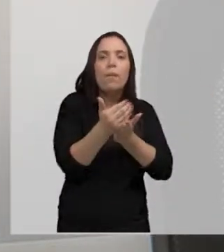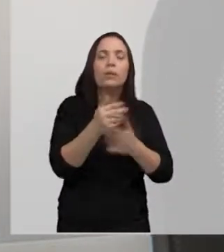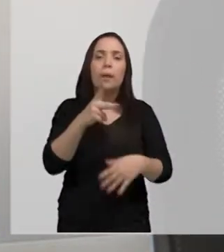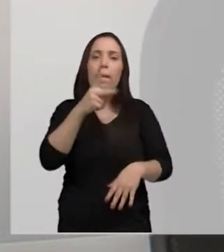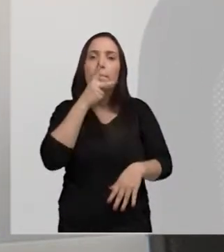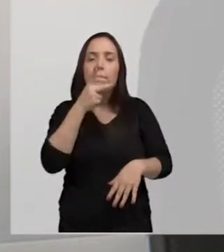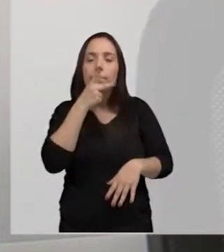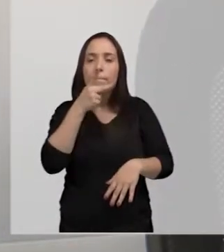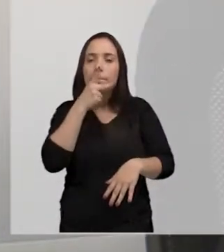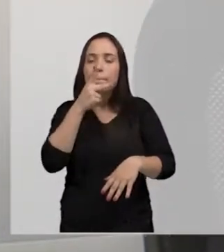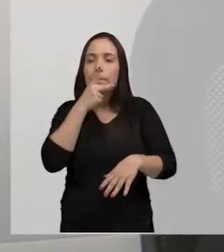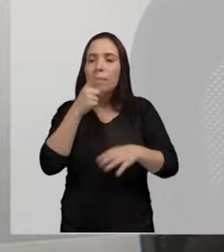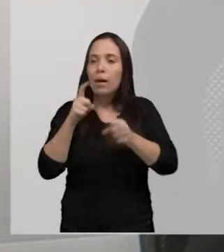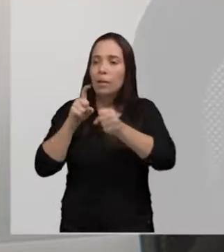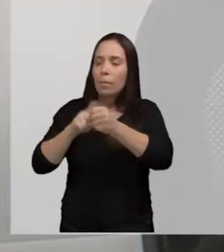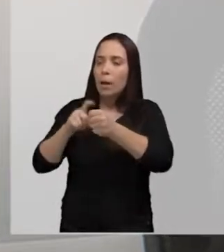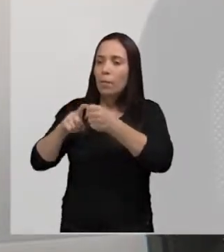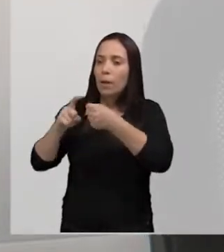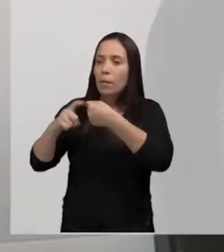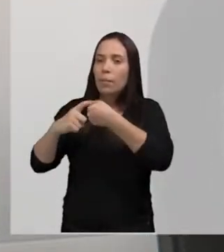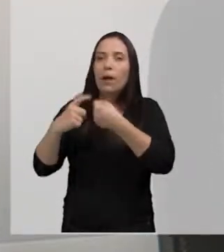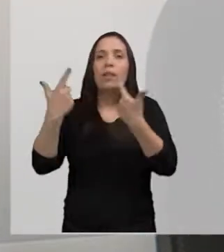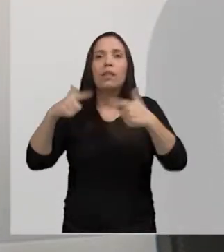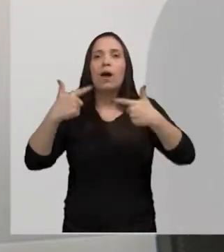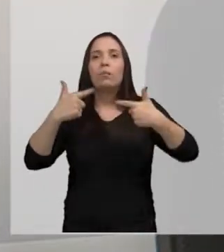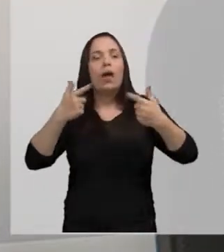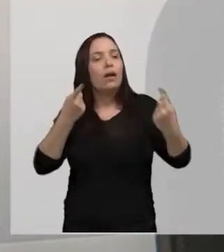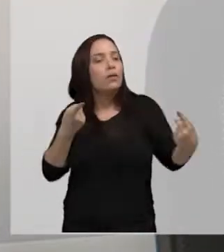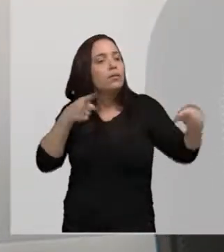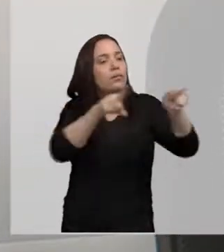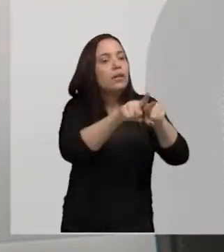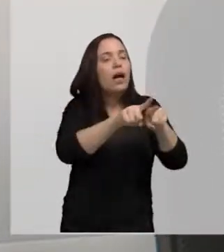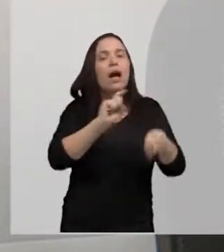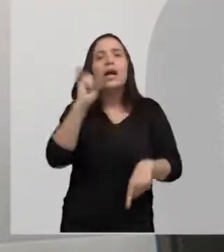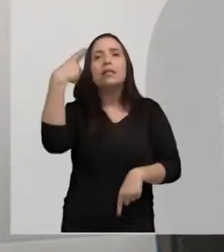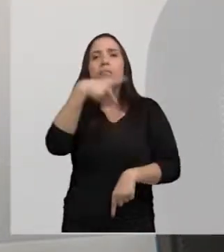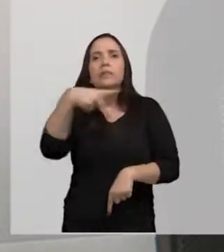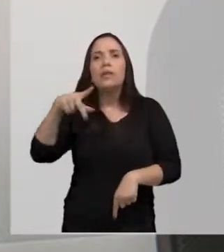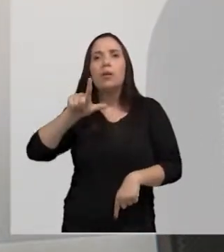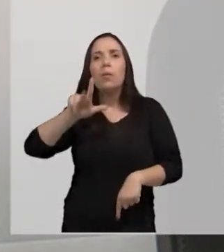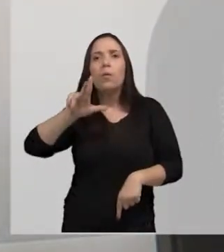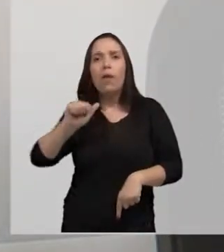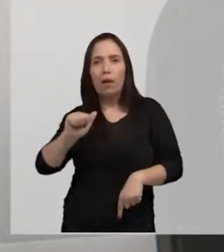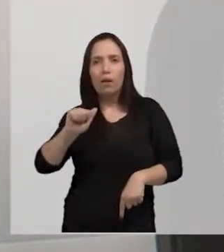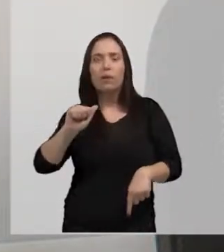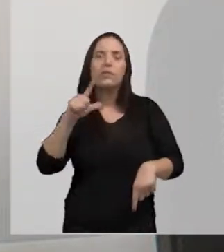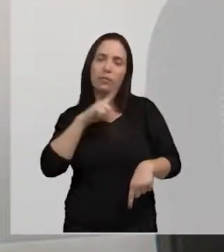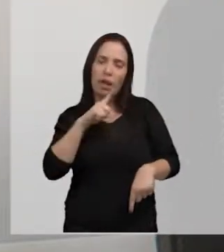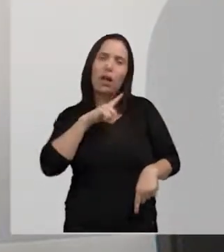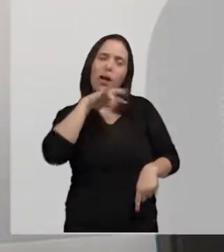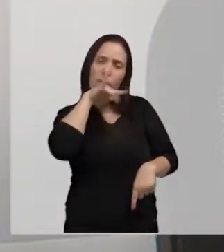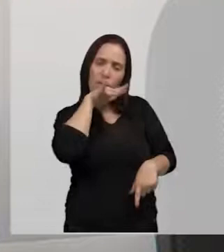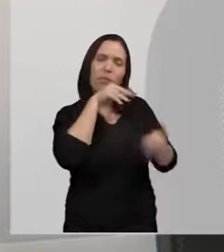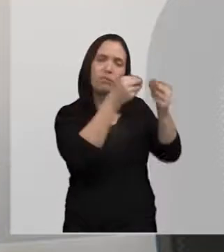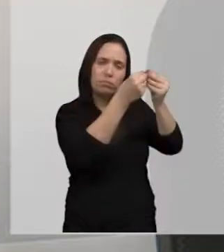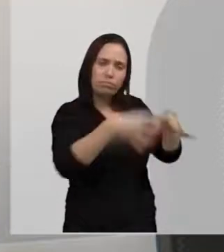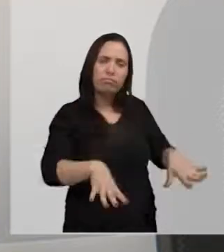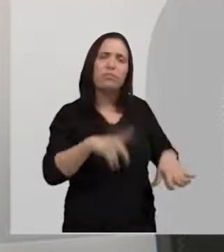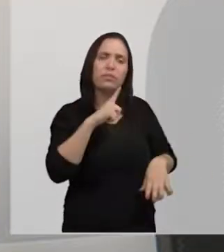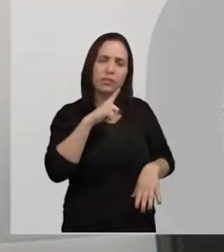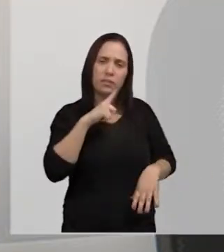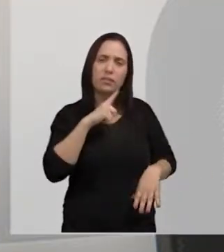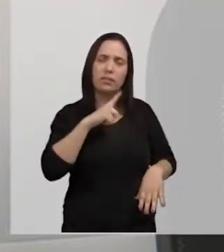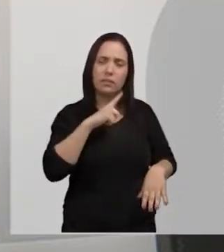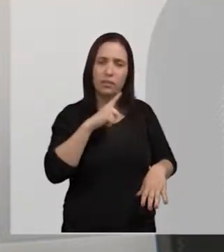partidária sem um espectro negativo do ex-presidente Lula, porque só entre nós, dentro de um voto